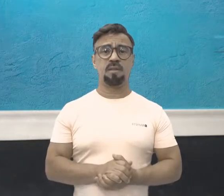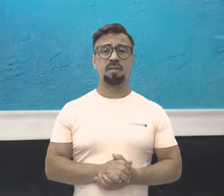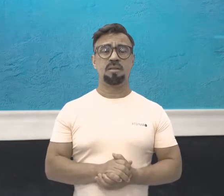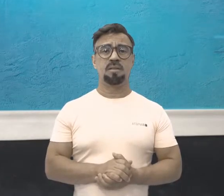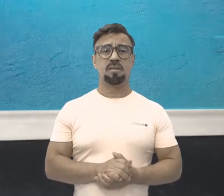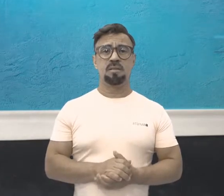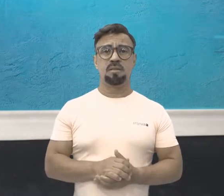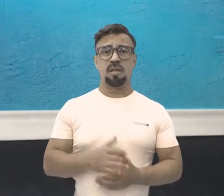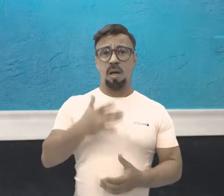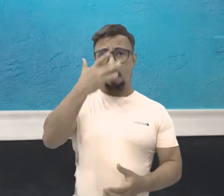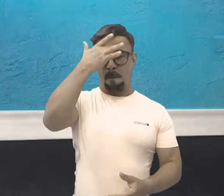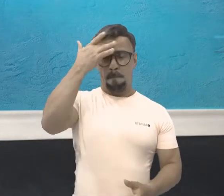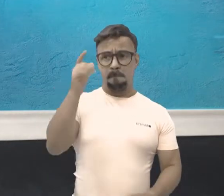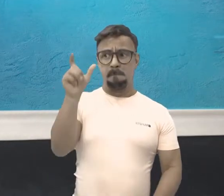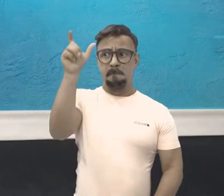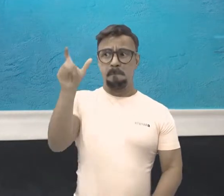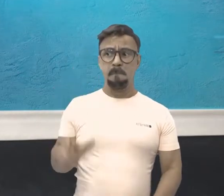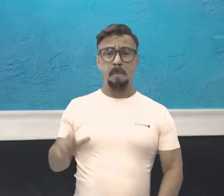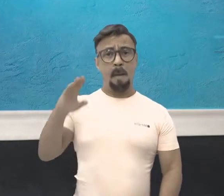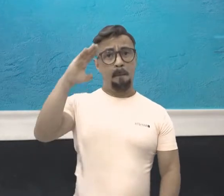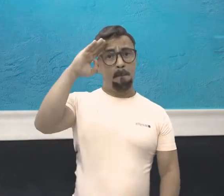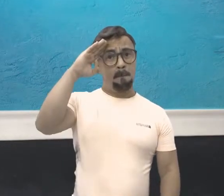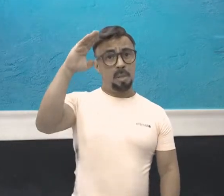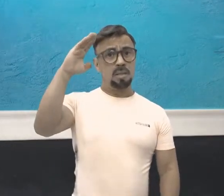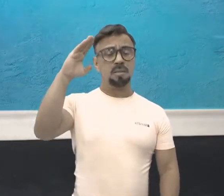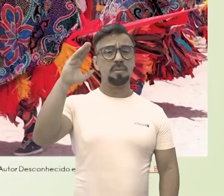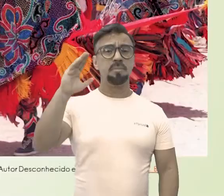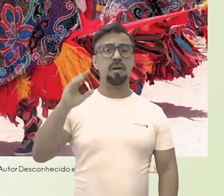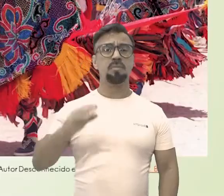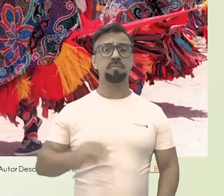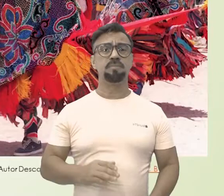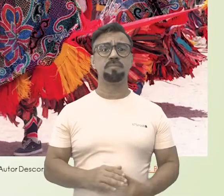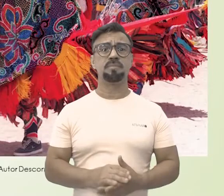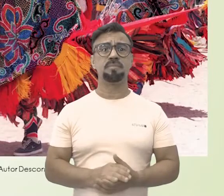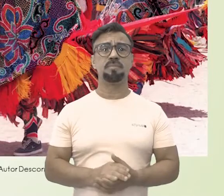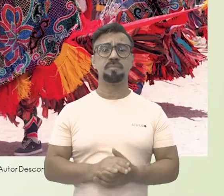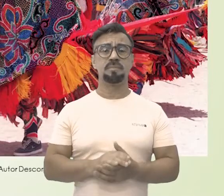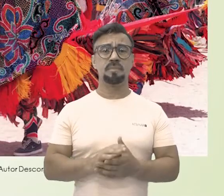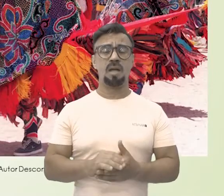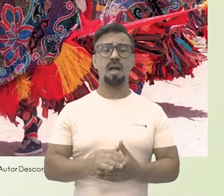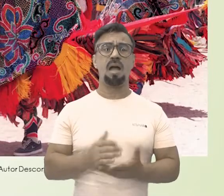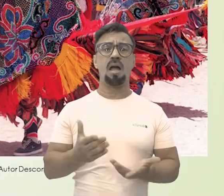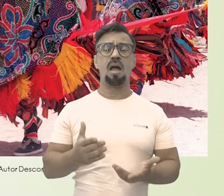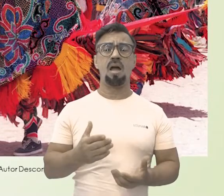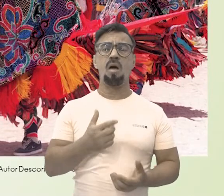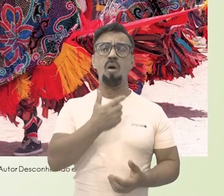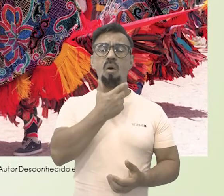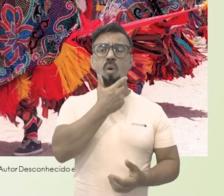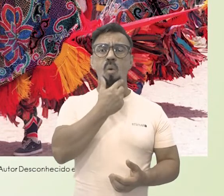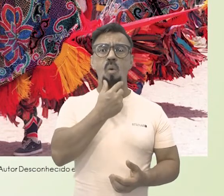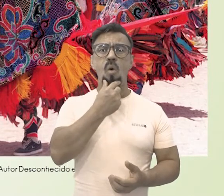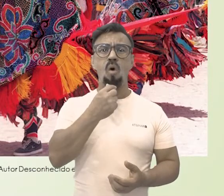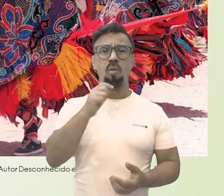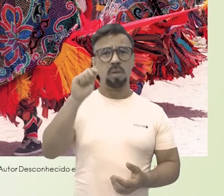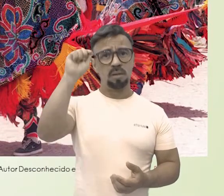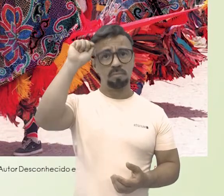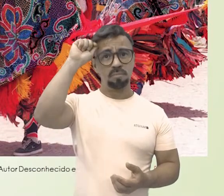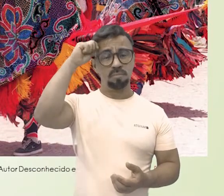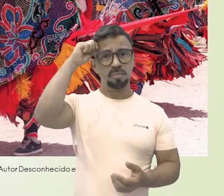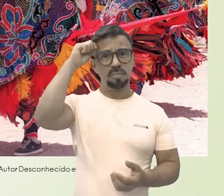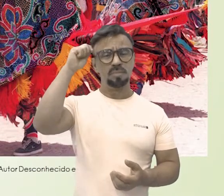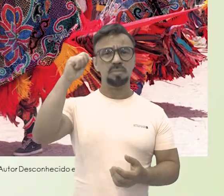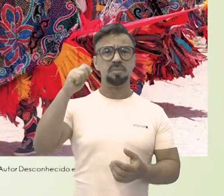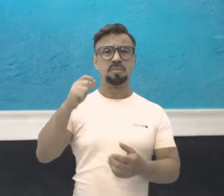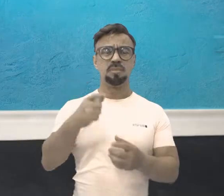Seu personagem principal é o caboclo de lança, que é